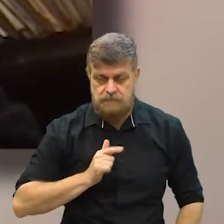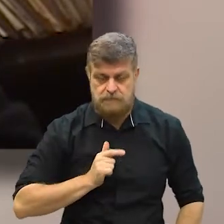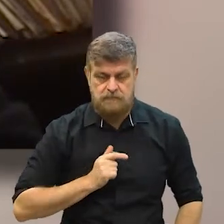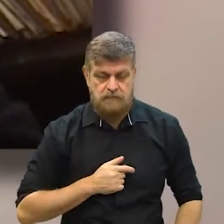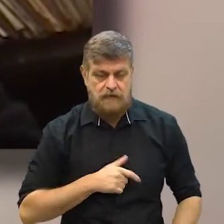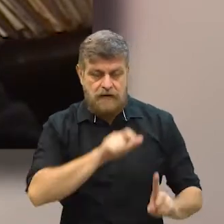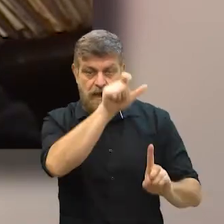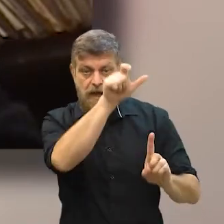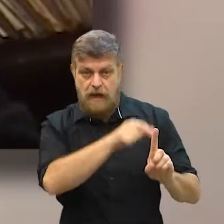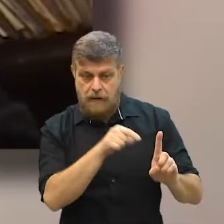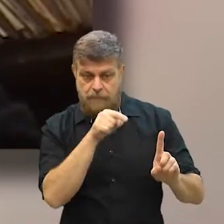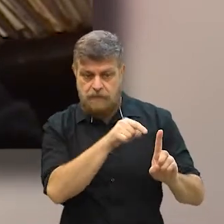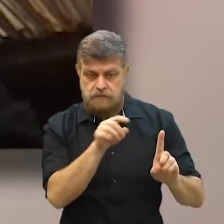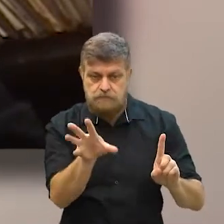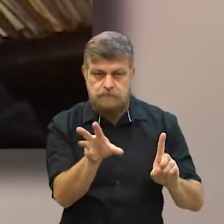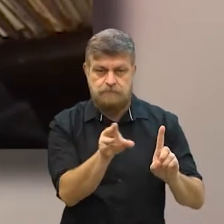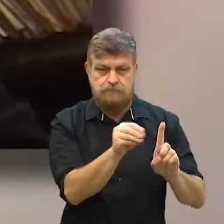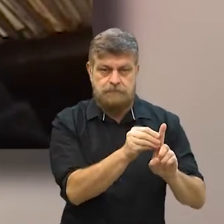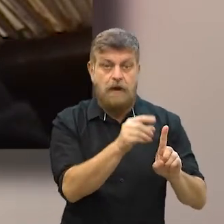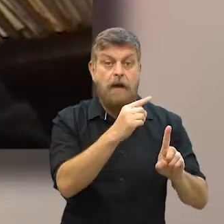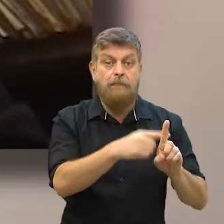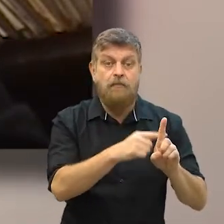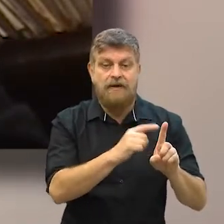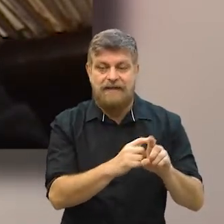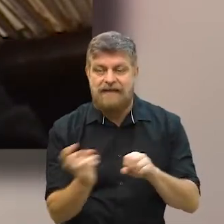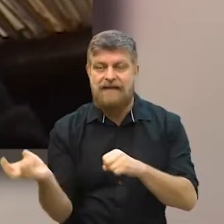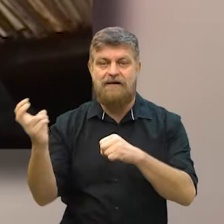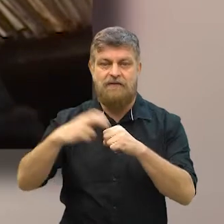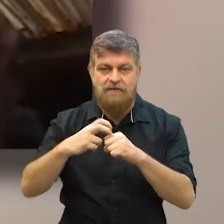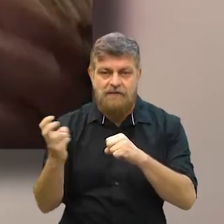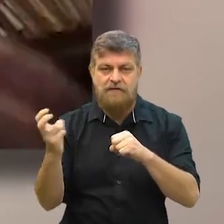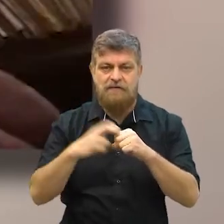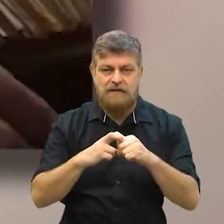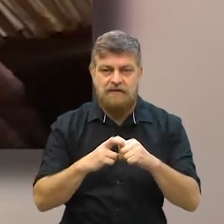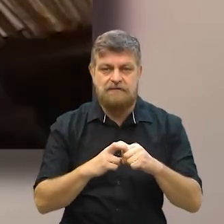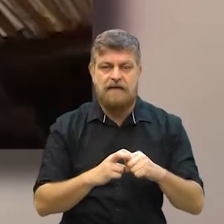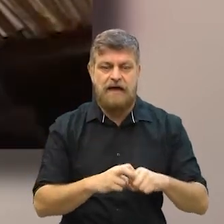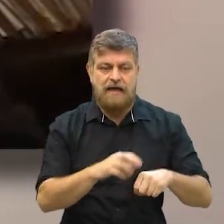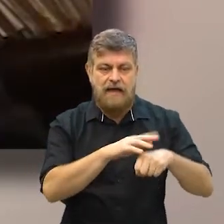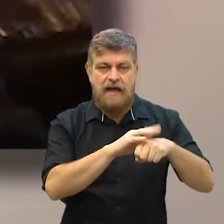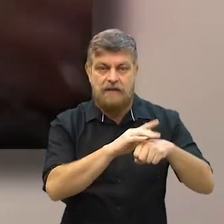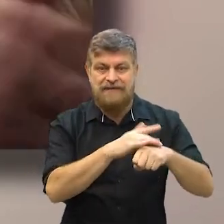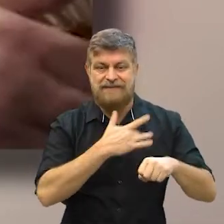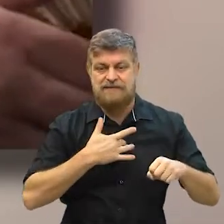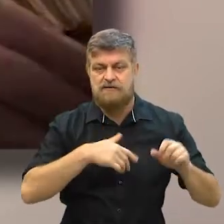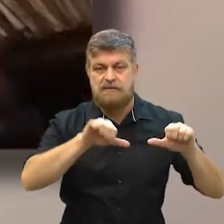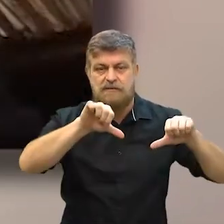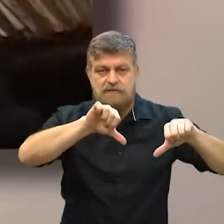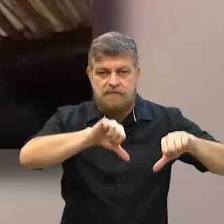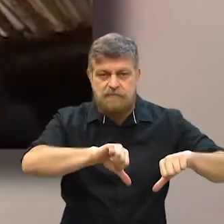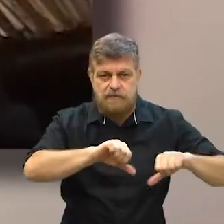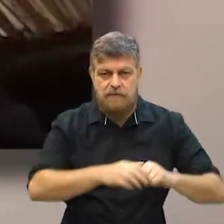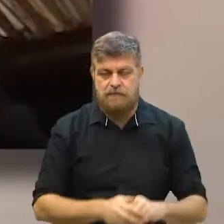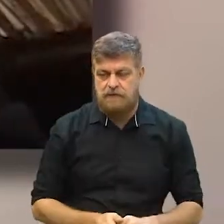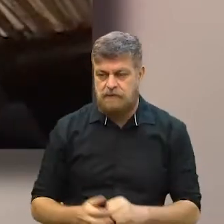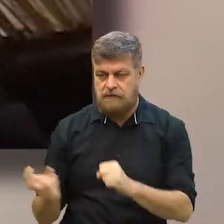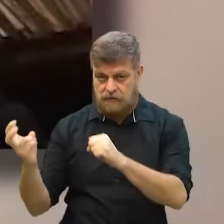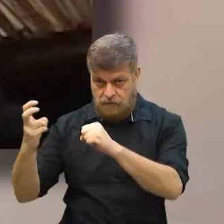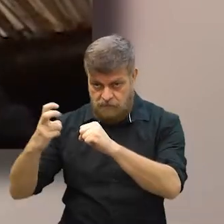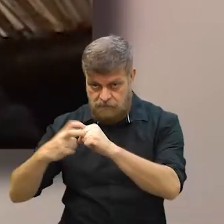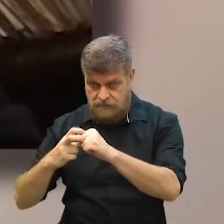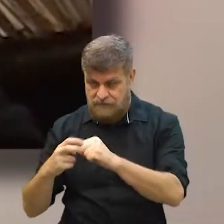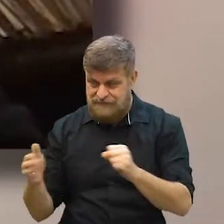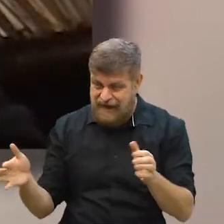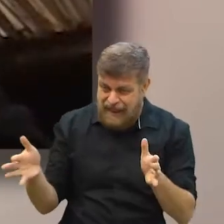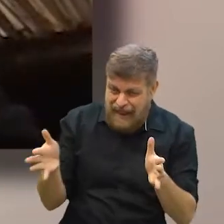uma condição em decorrência da infecção pelo HIV. Entre a infecção do HIV e o